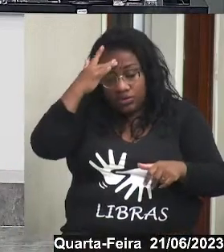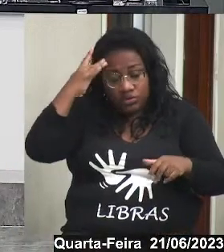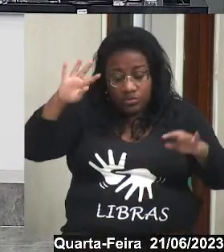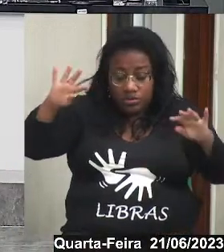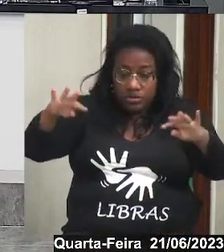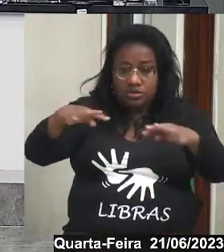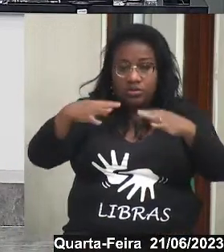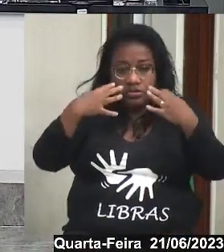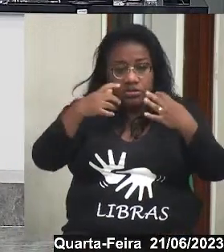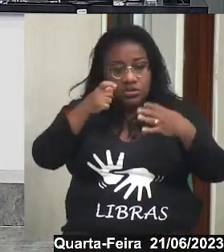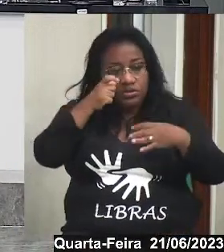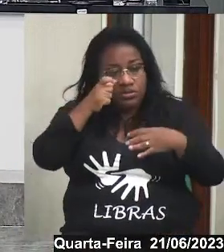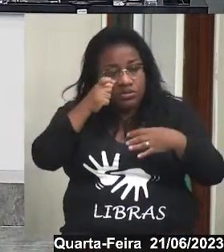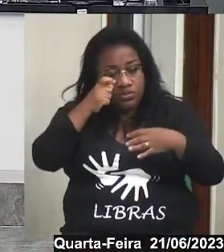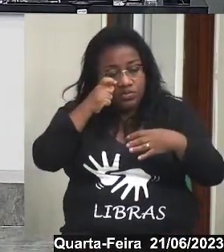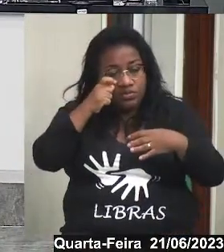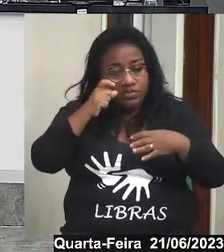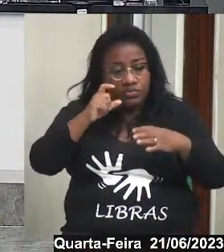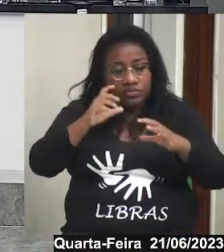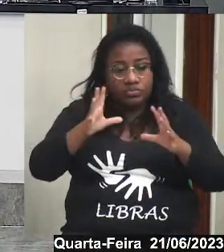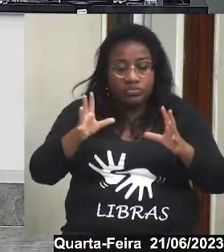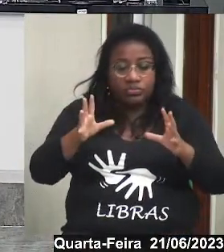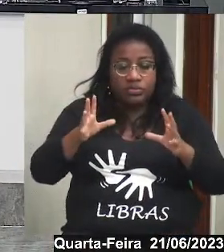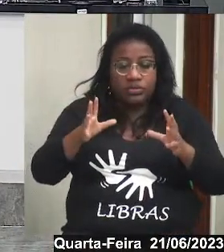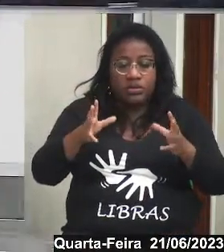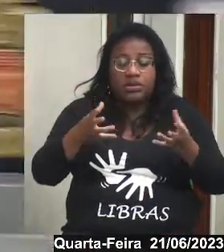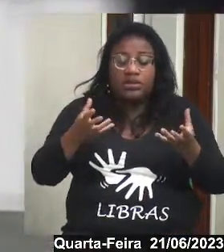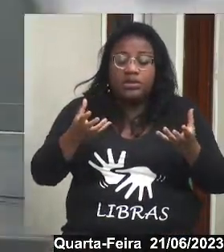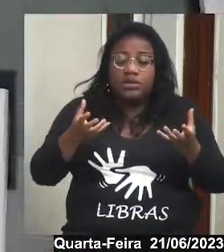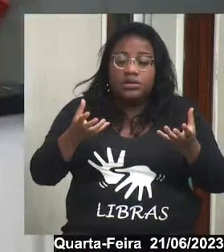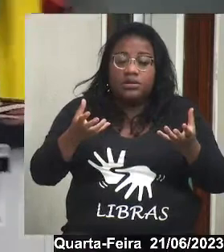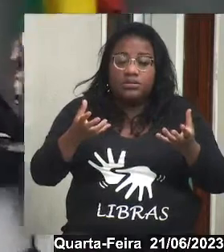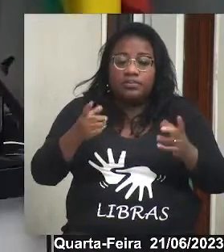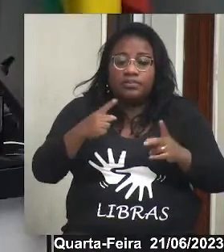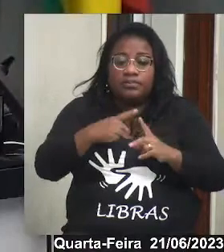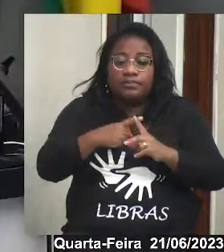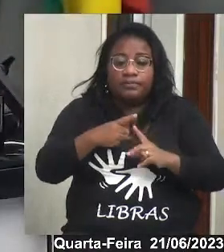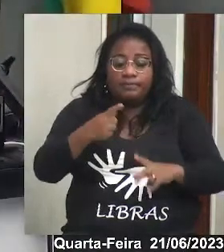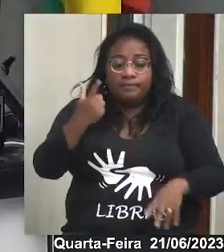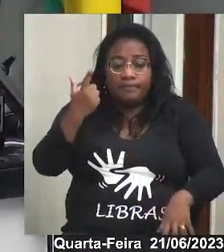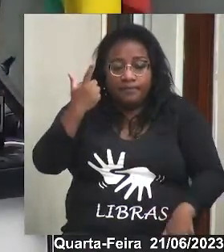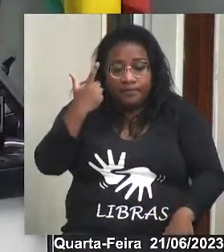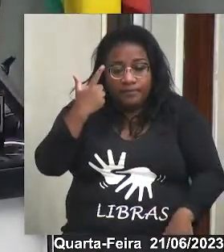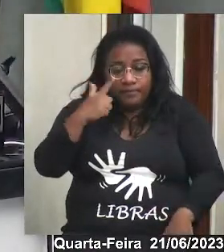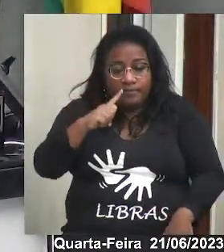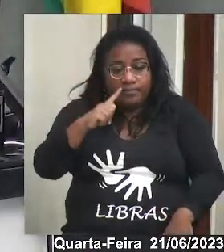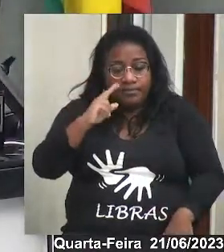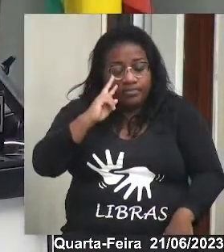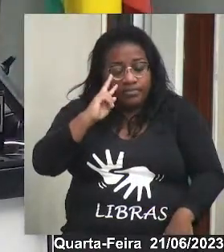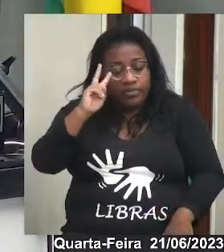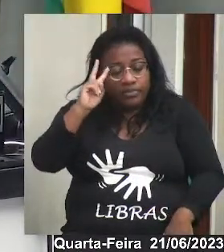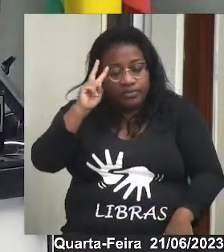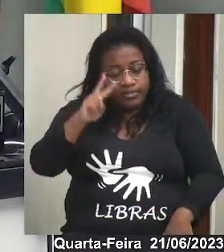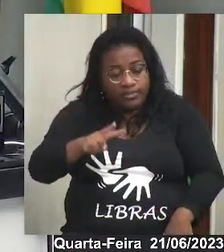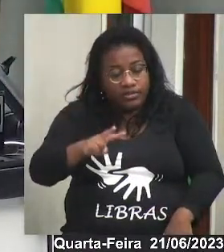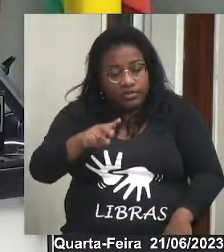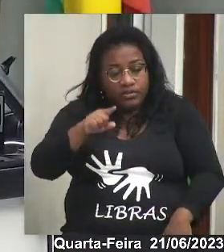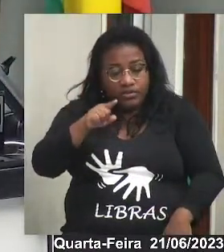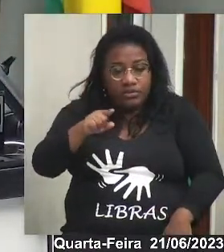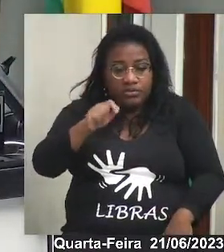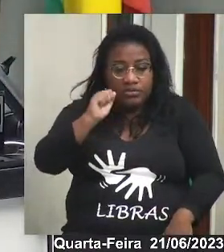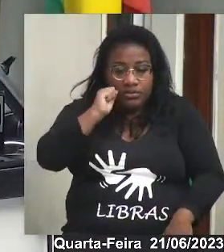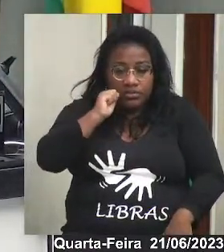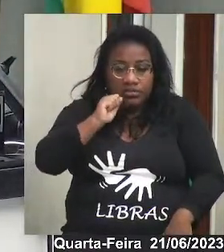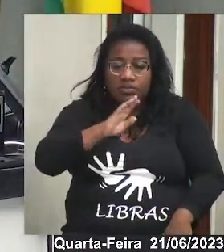presente, internauta que nos assiste, expositores presentes. Mais uma vez, eu vejo